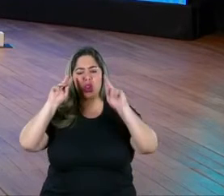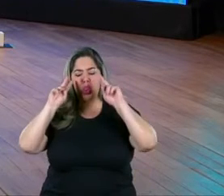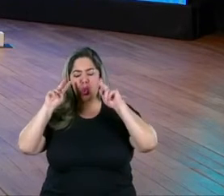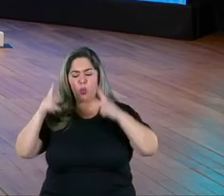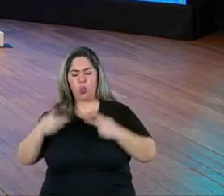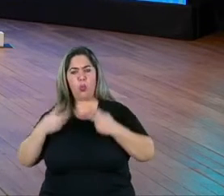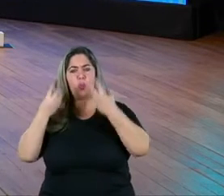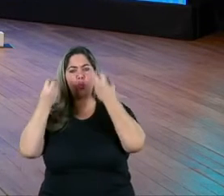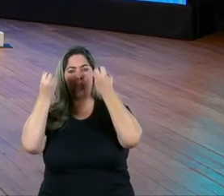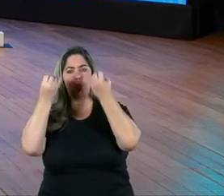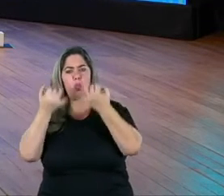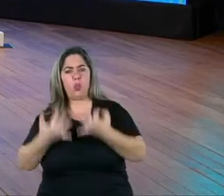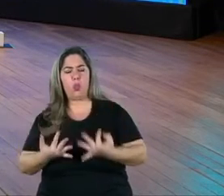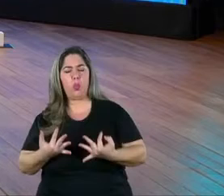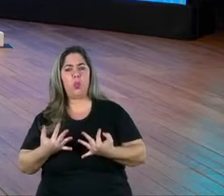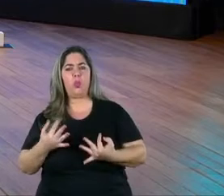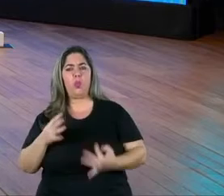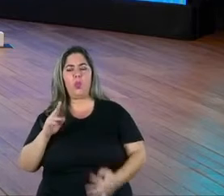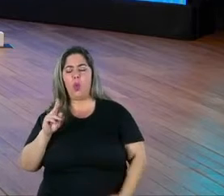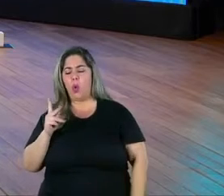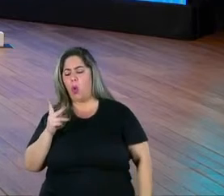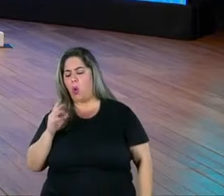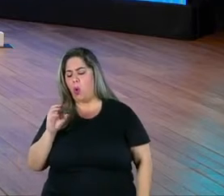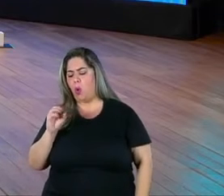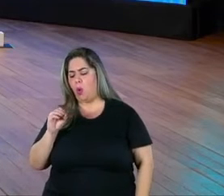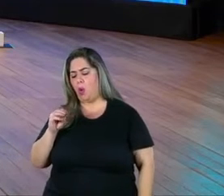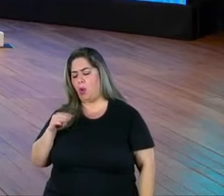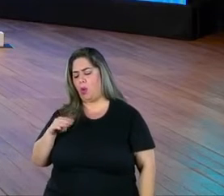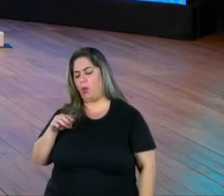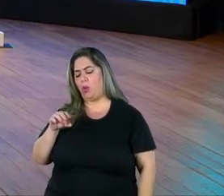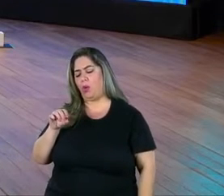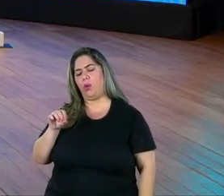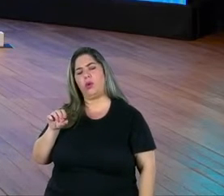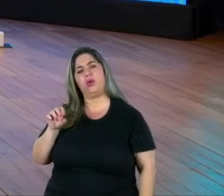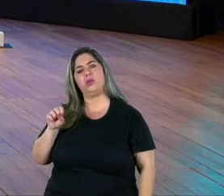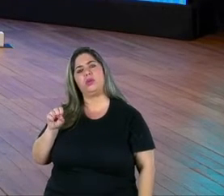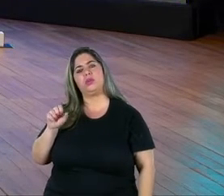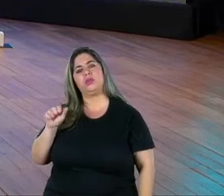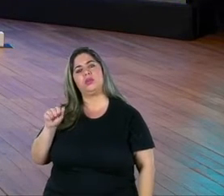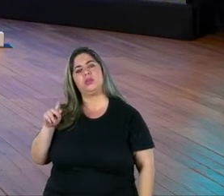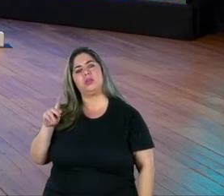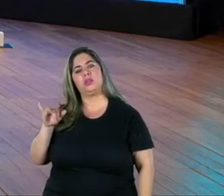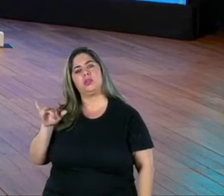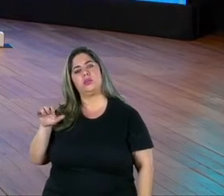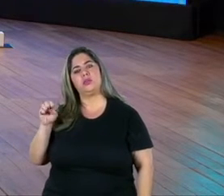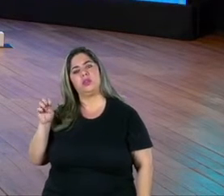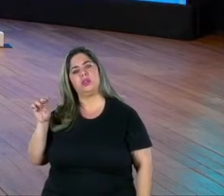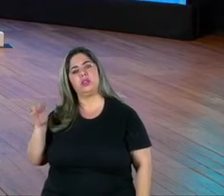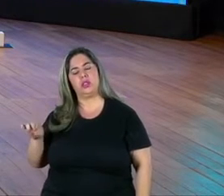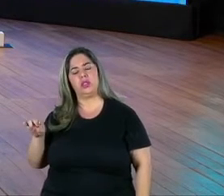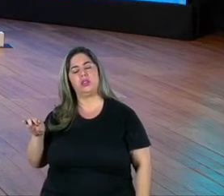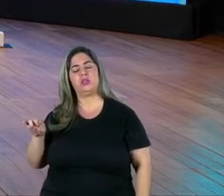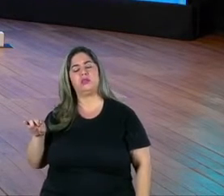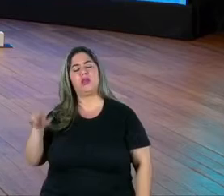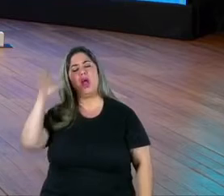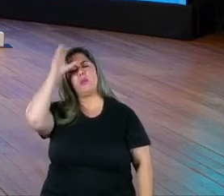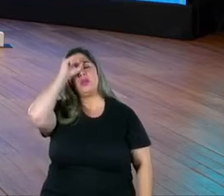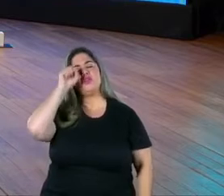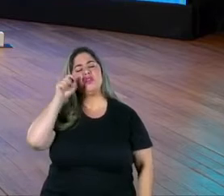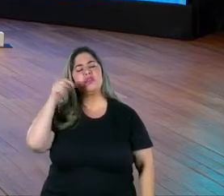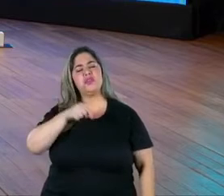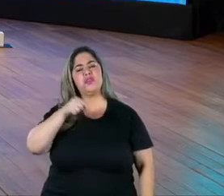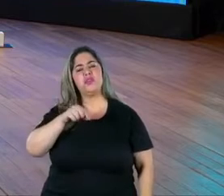demens. Para mim, o Homo sapiens não tinha demens nenhum. Eu aprendi assim na USP, no curso de Ciências Sociais. Fiquei